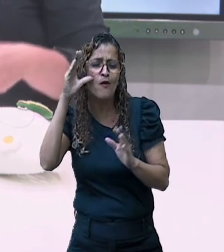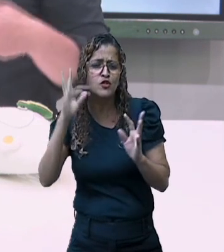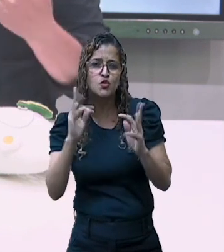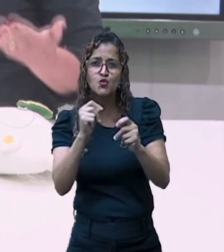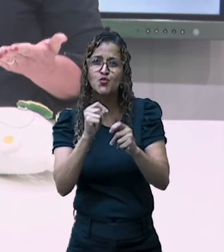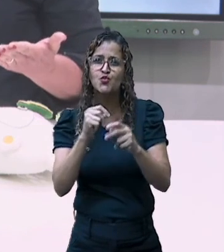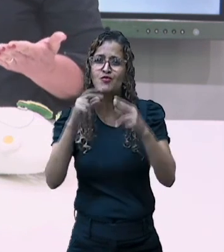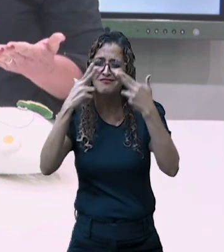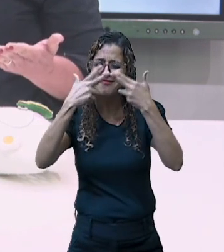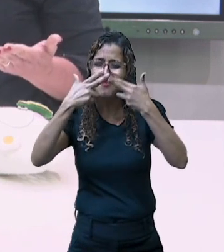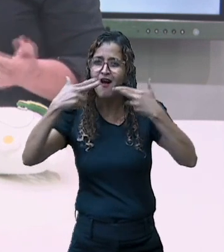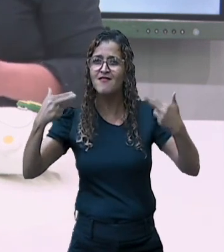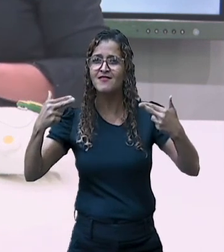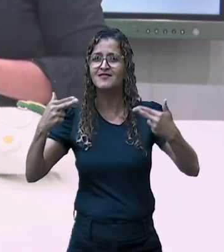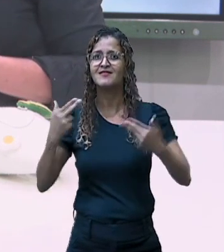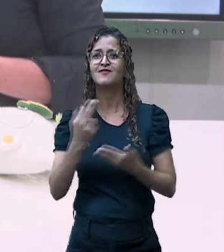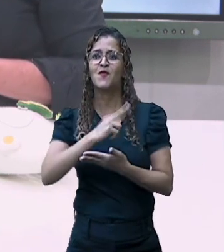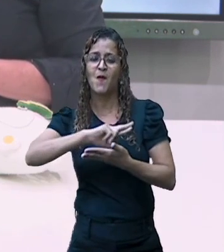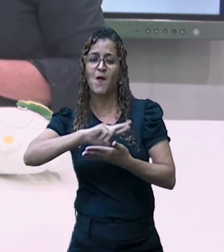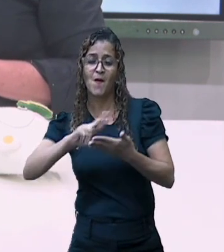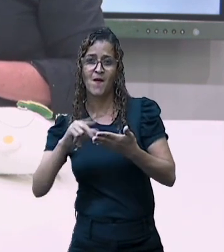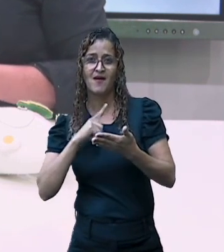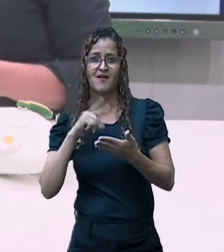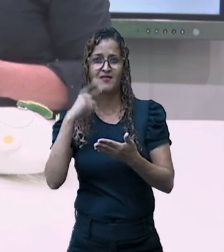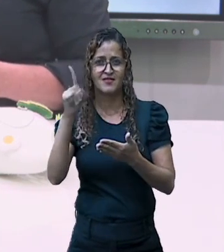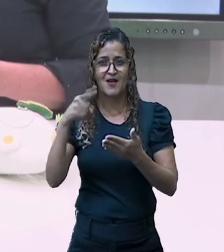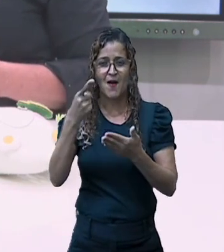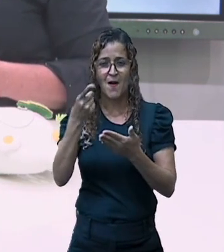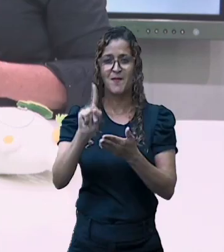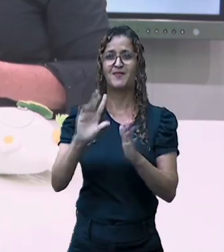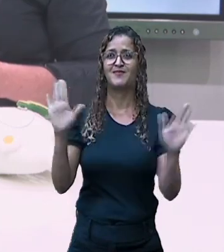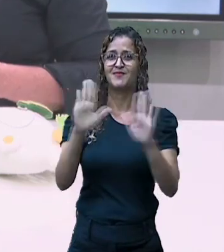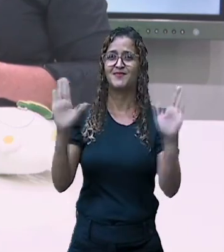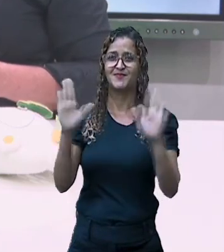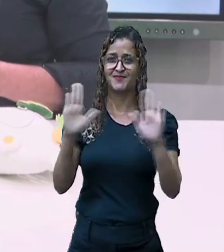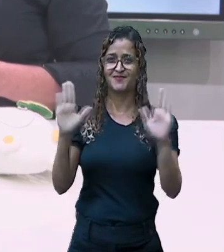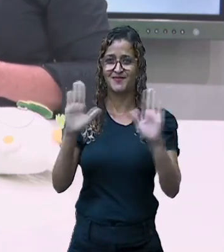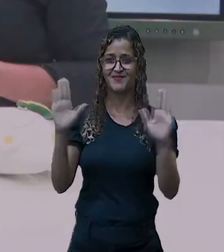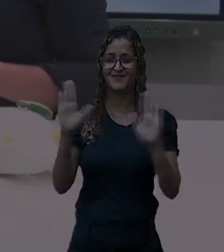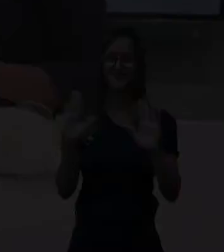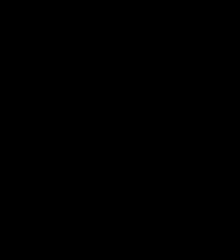Então, até a próxima aula que vai ser rápido. Tchau!